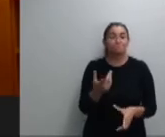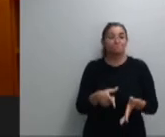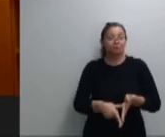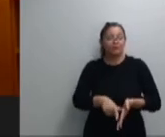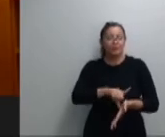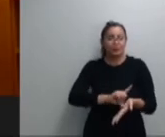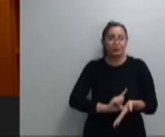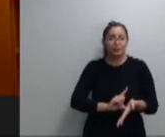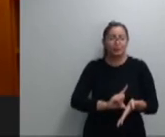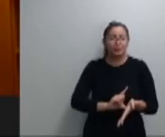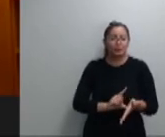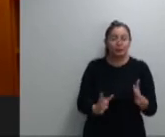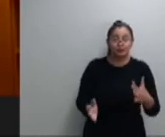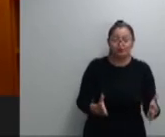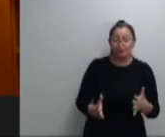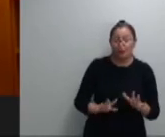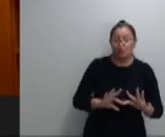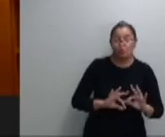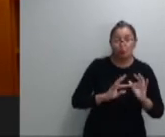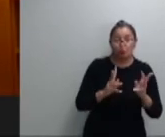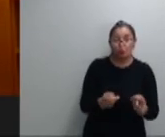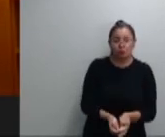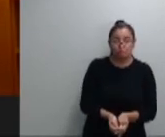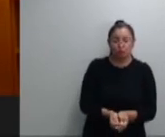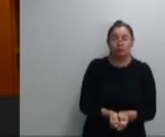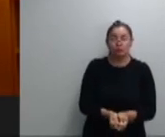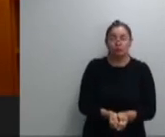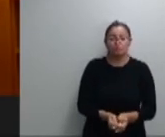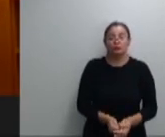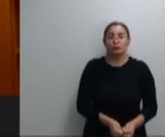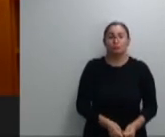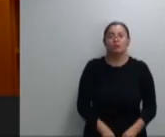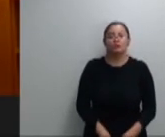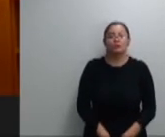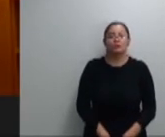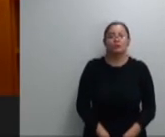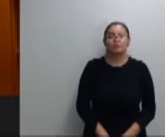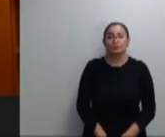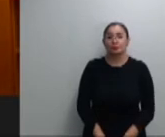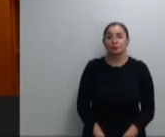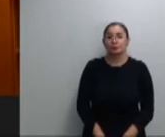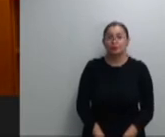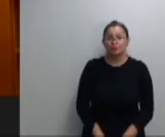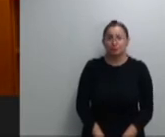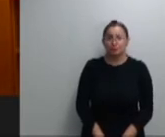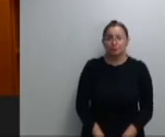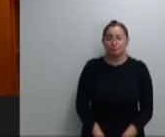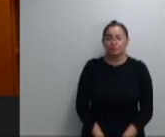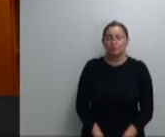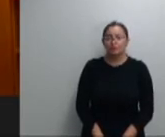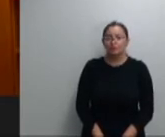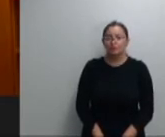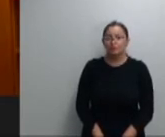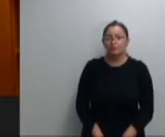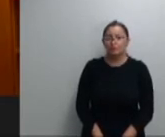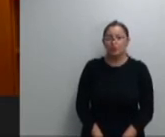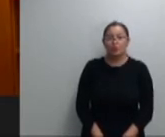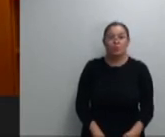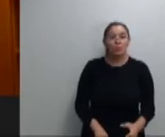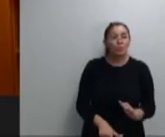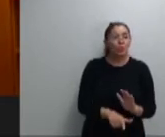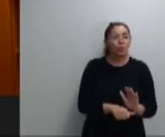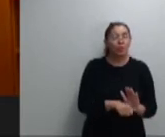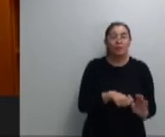do prazo total do acreditamento mensal da depreciação admitido. No item 1 e 2 da